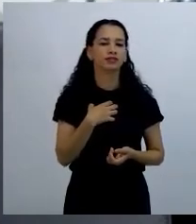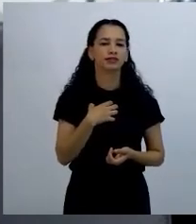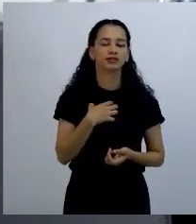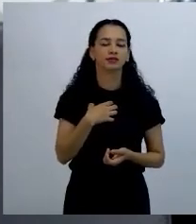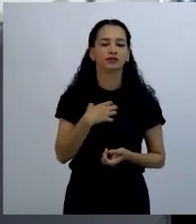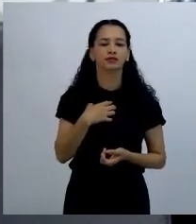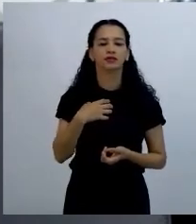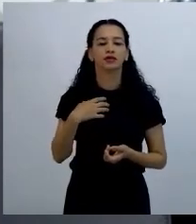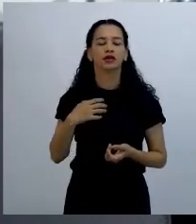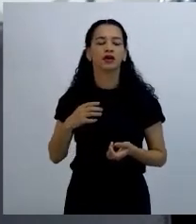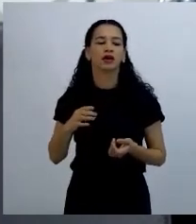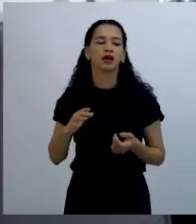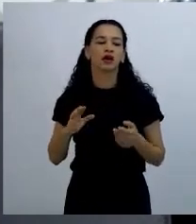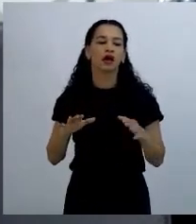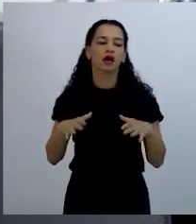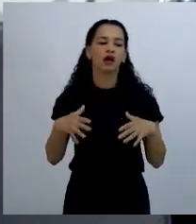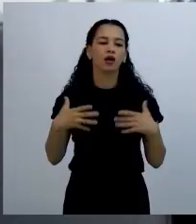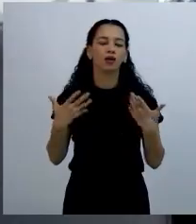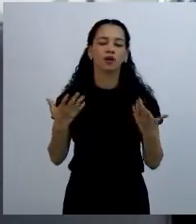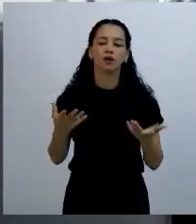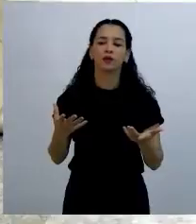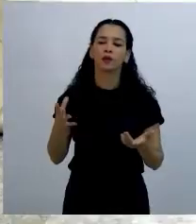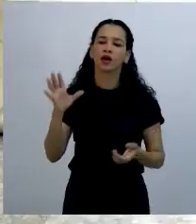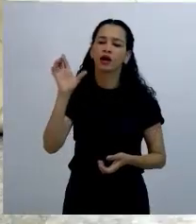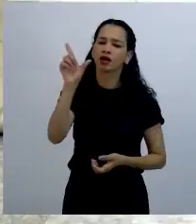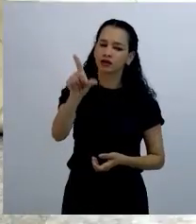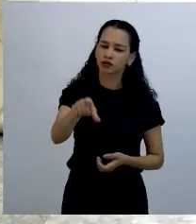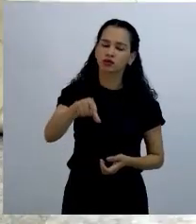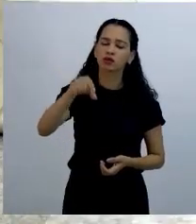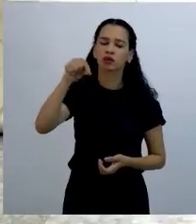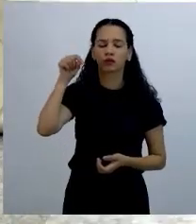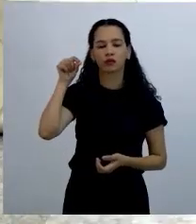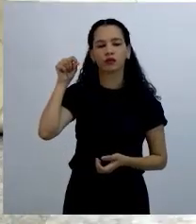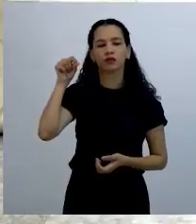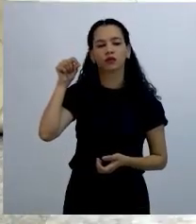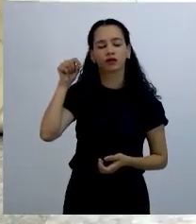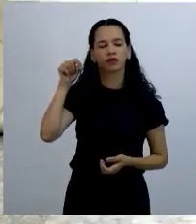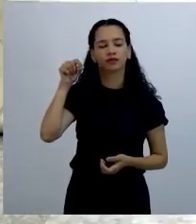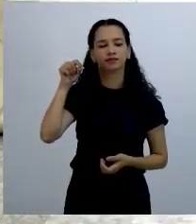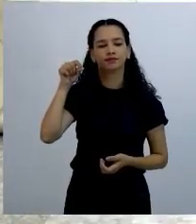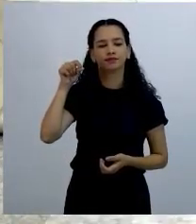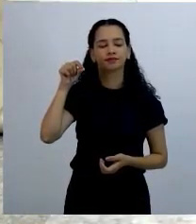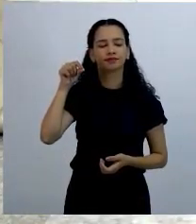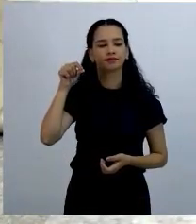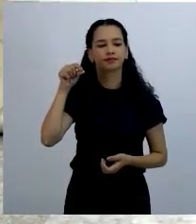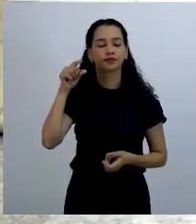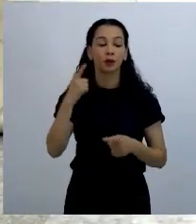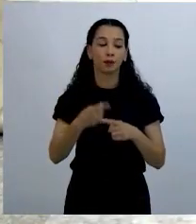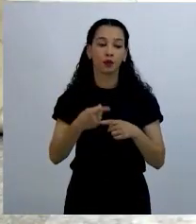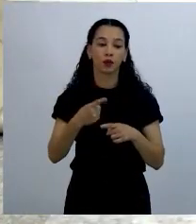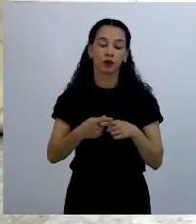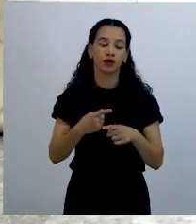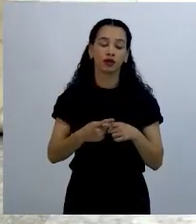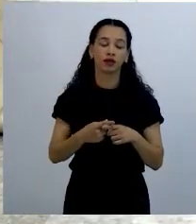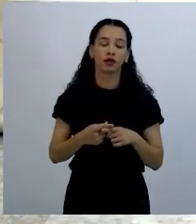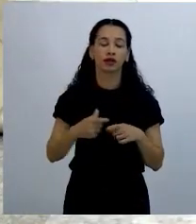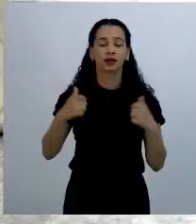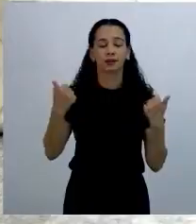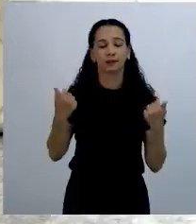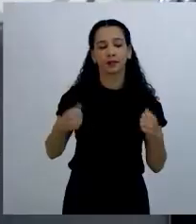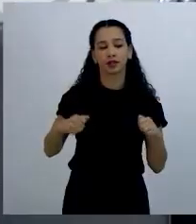mandamento é porque eu preciso entender que enquanto eu não decidir no meu coração cultivar a alegria